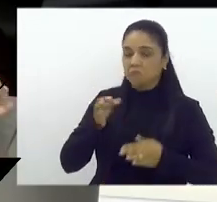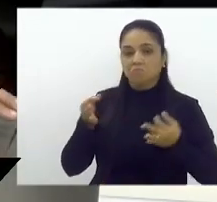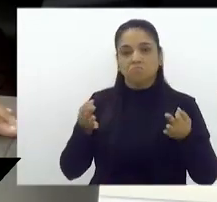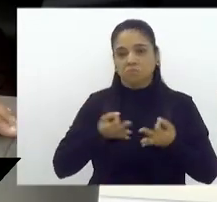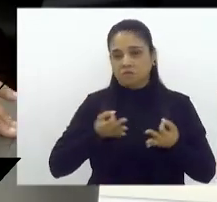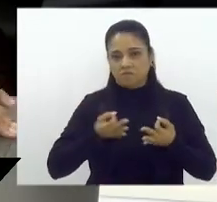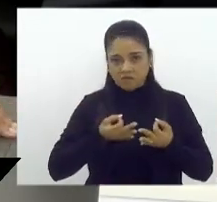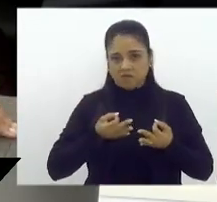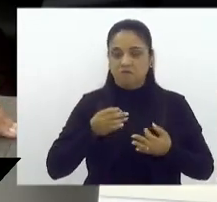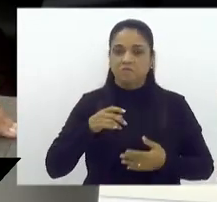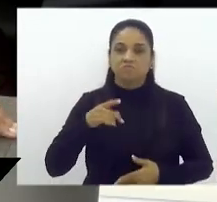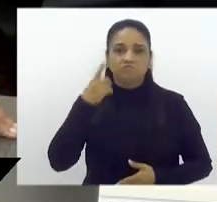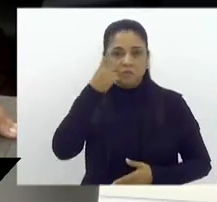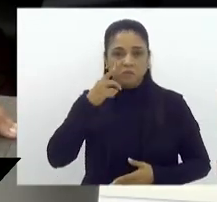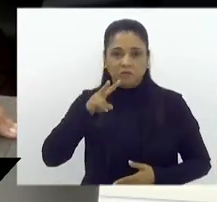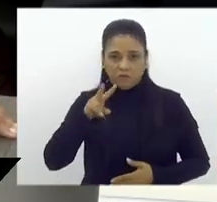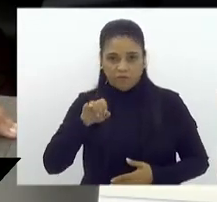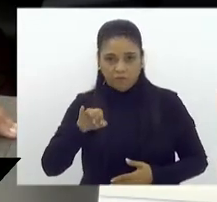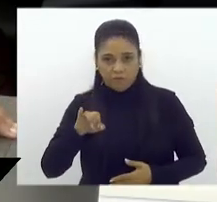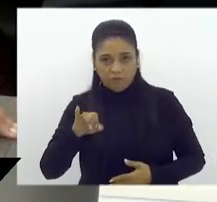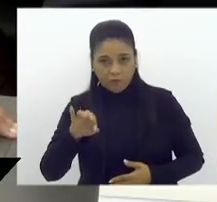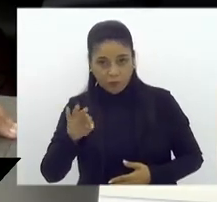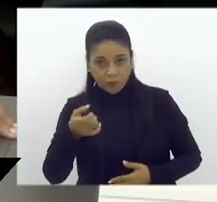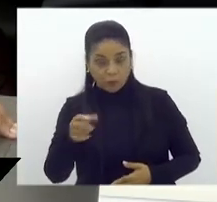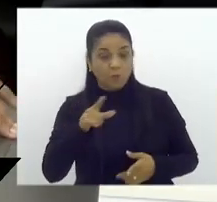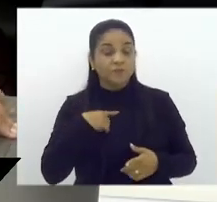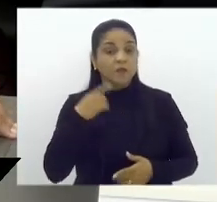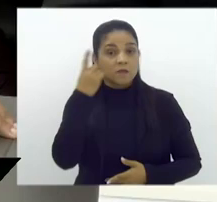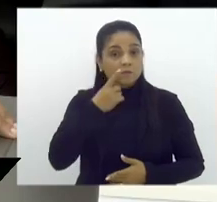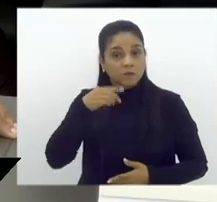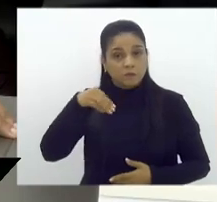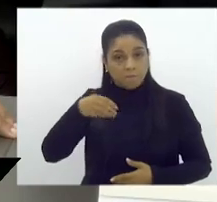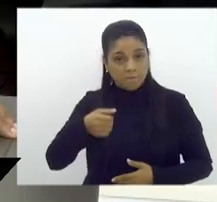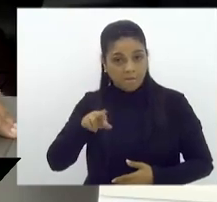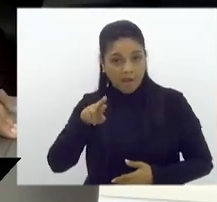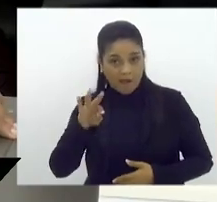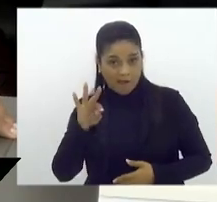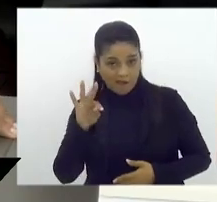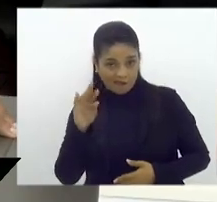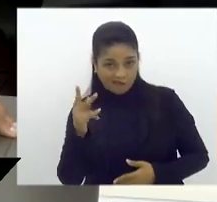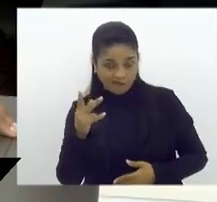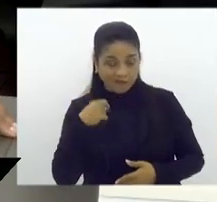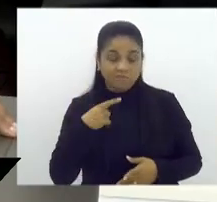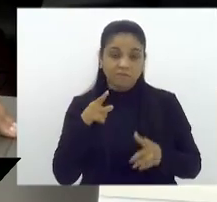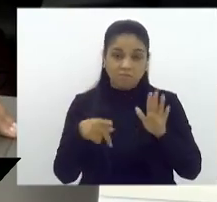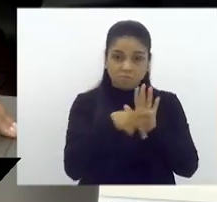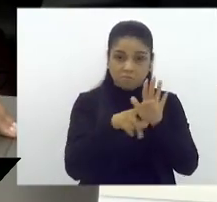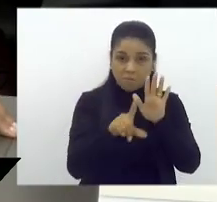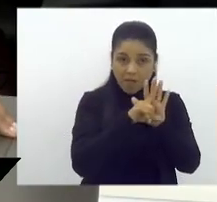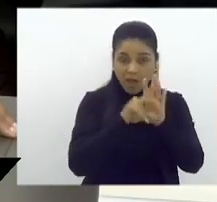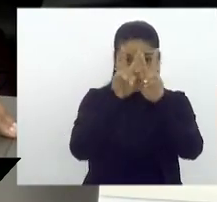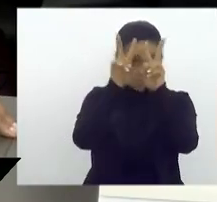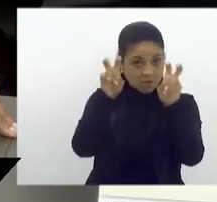resposta. A deputada Marta Rocha tem um PL que fala sobre a questão